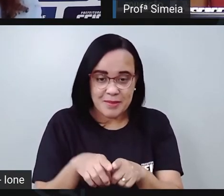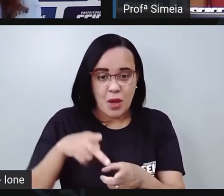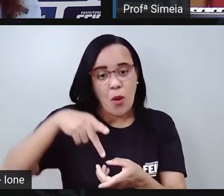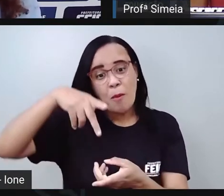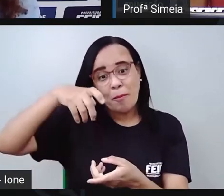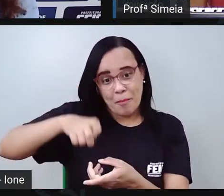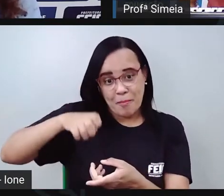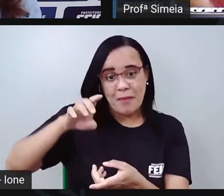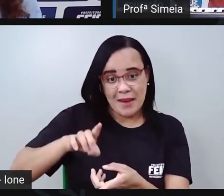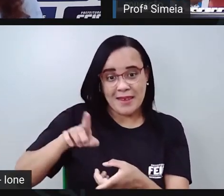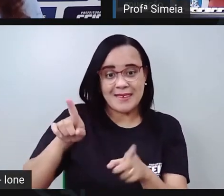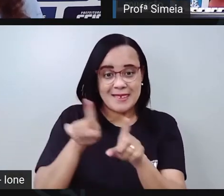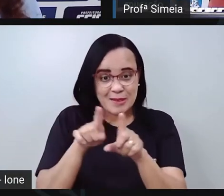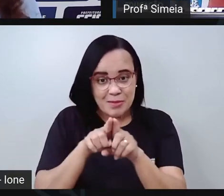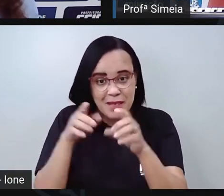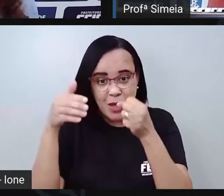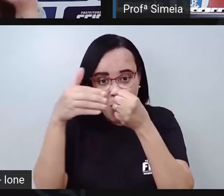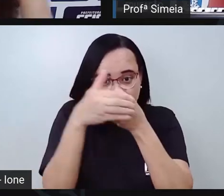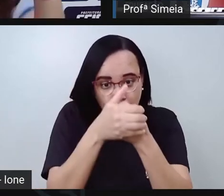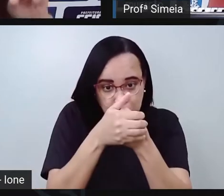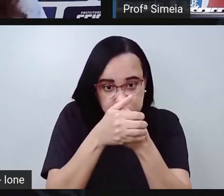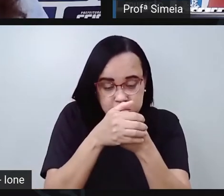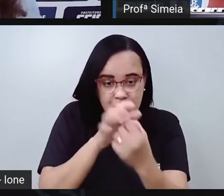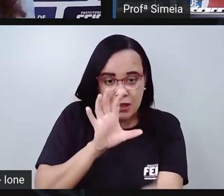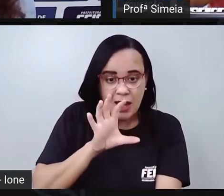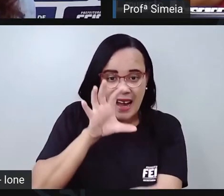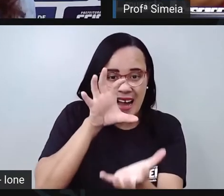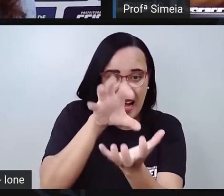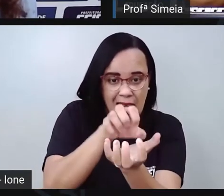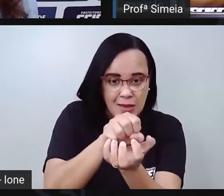aí senão ele maior